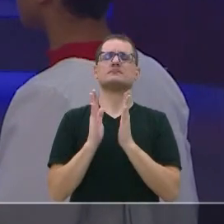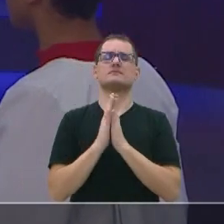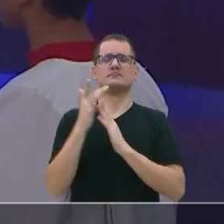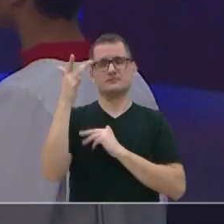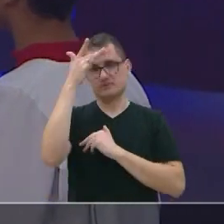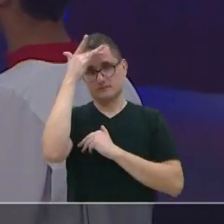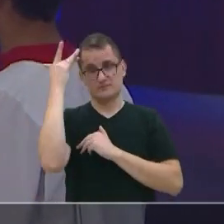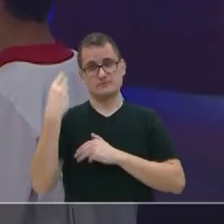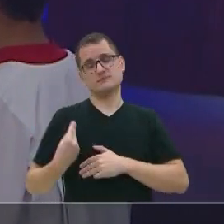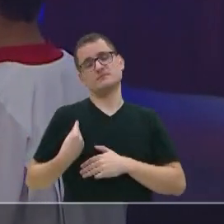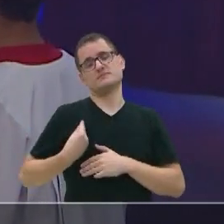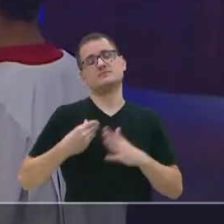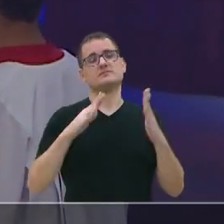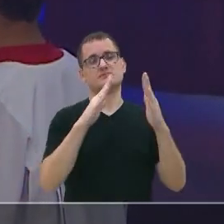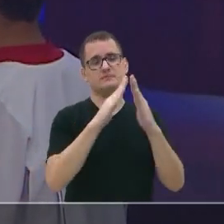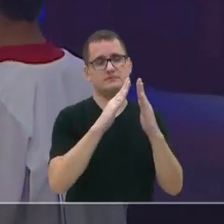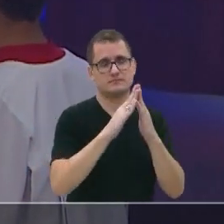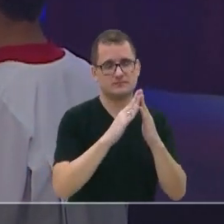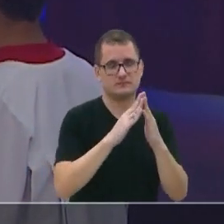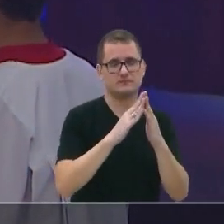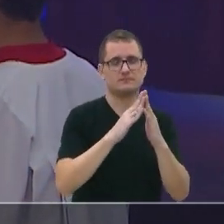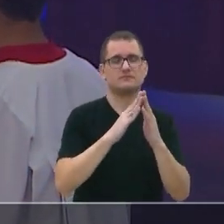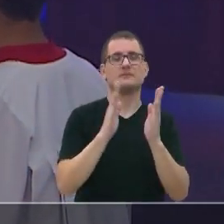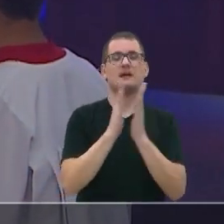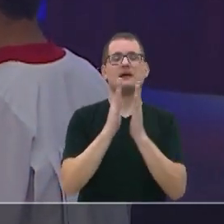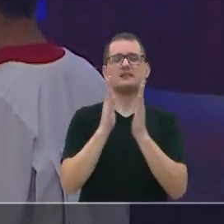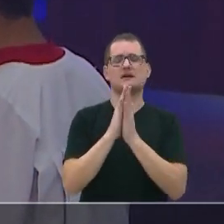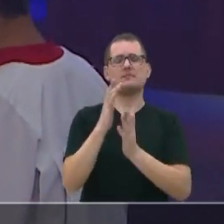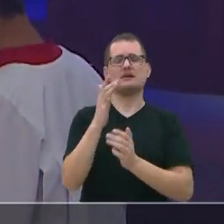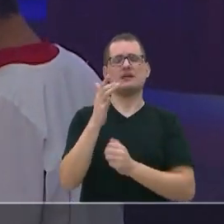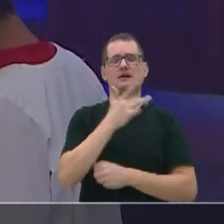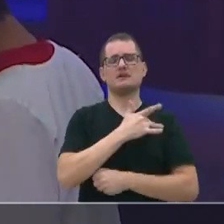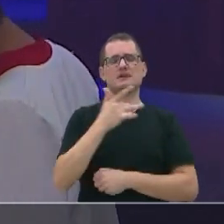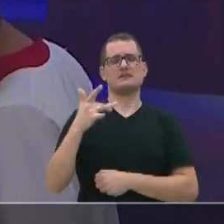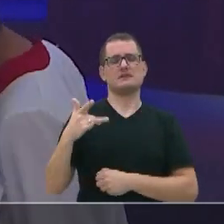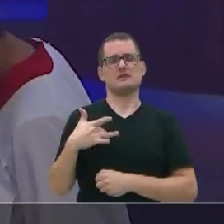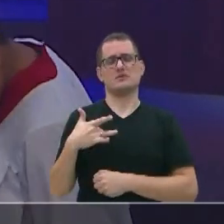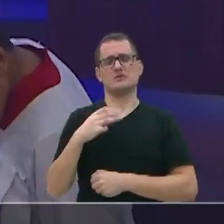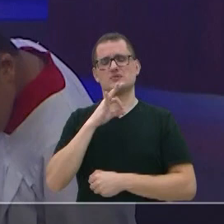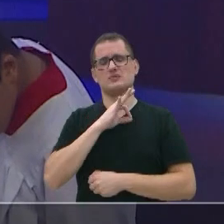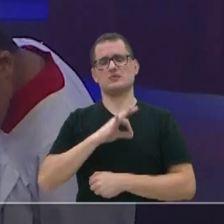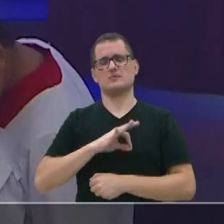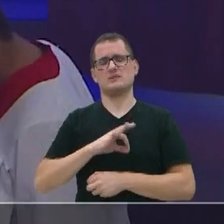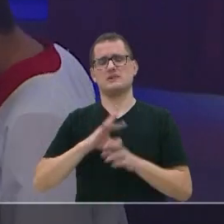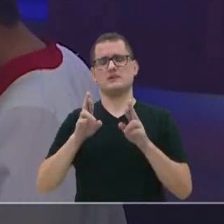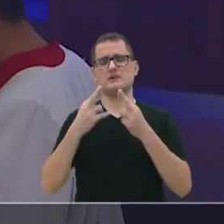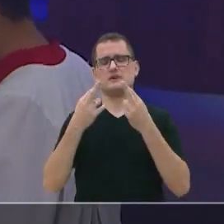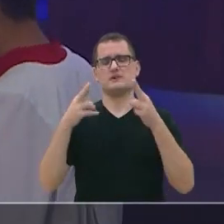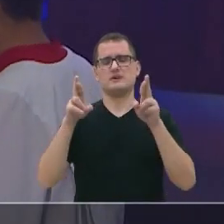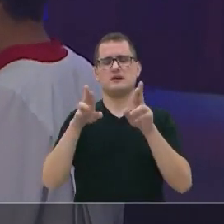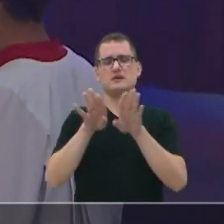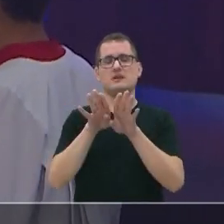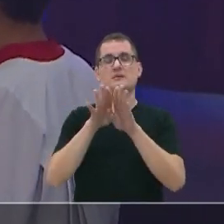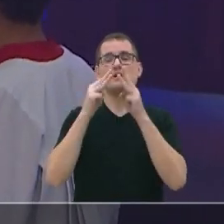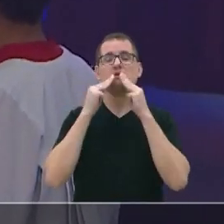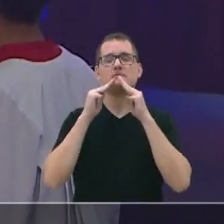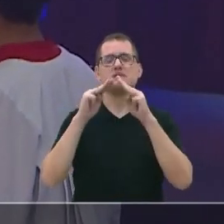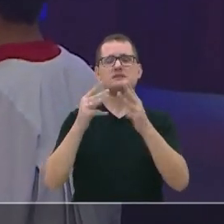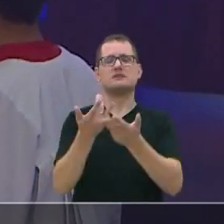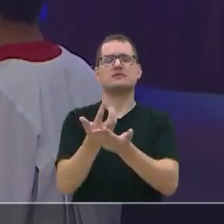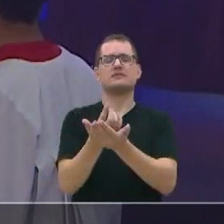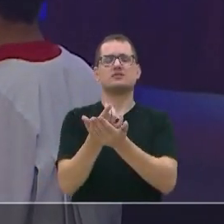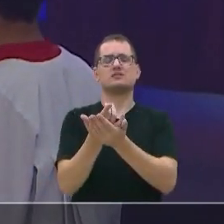estão em casa. Rezar pela saúde do Padre Manzotti na missão da obra evangelizar é preciso. Rezar por